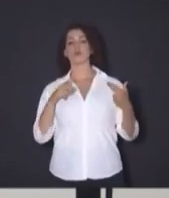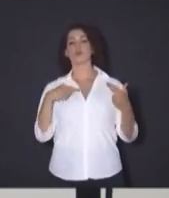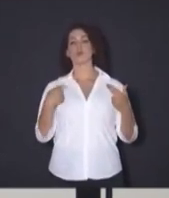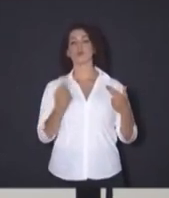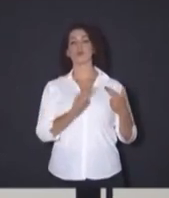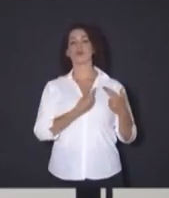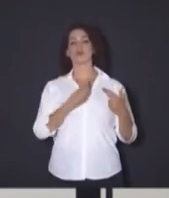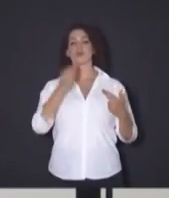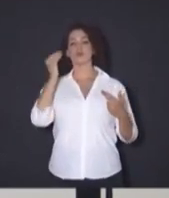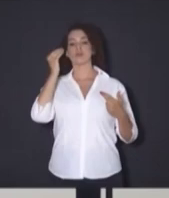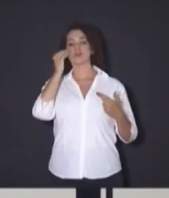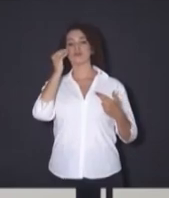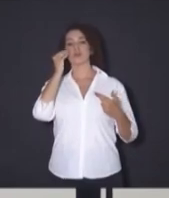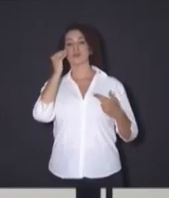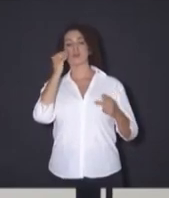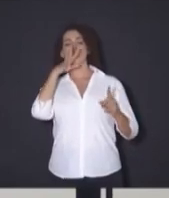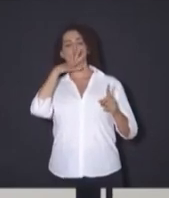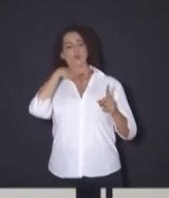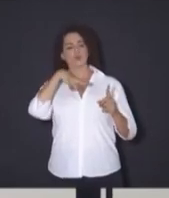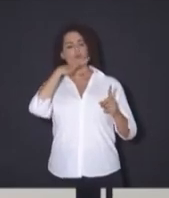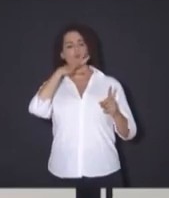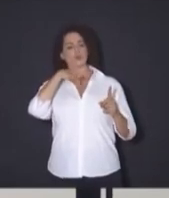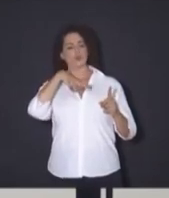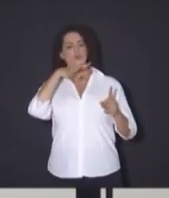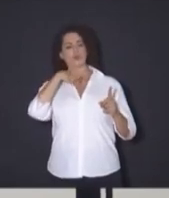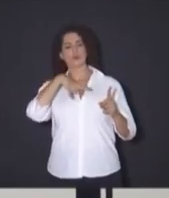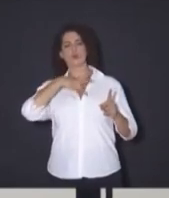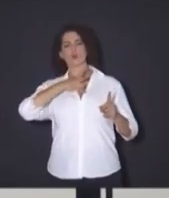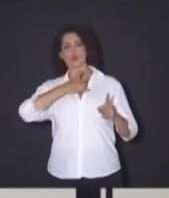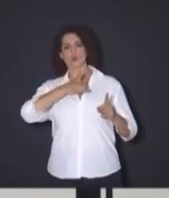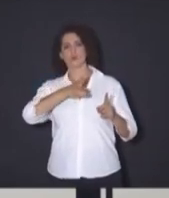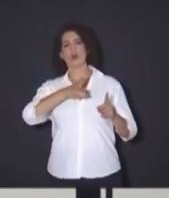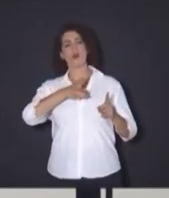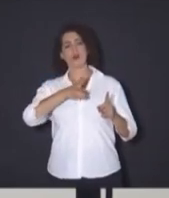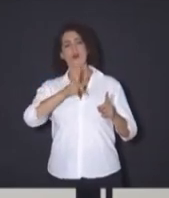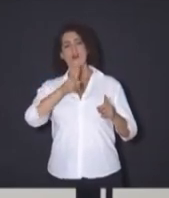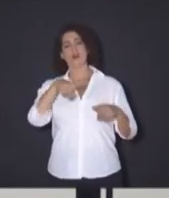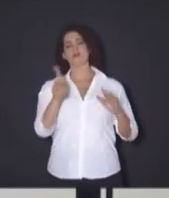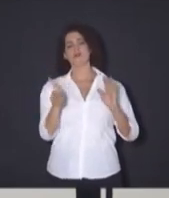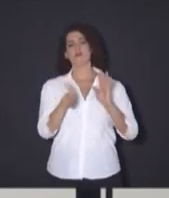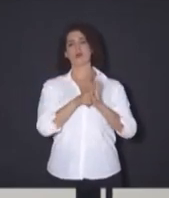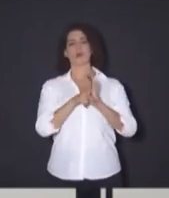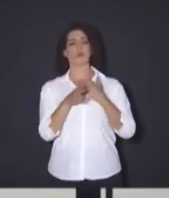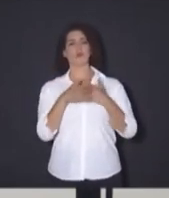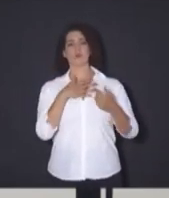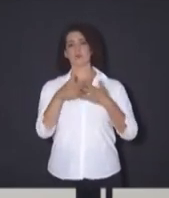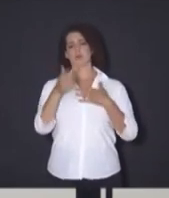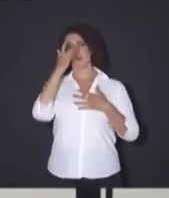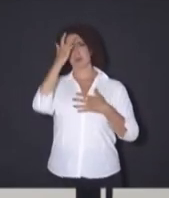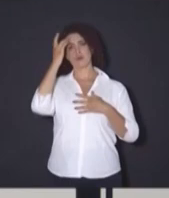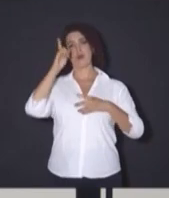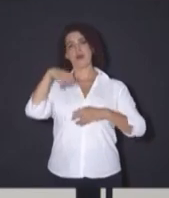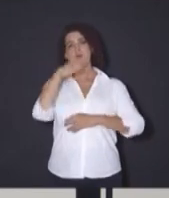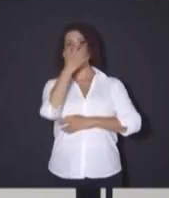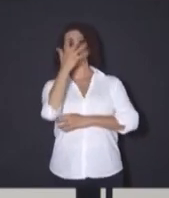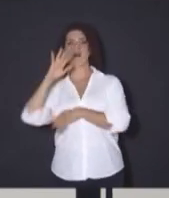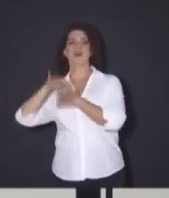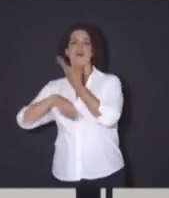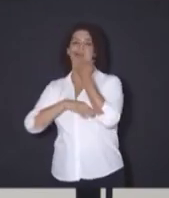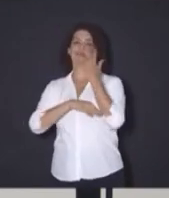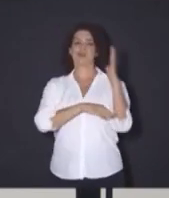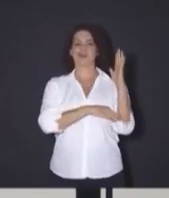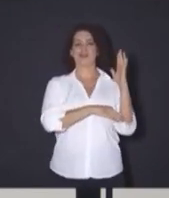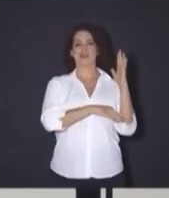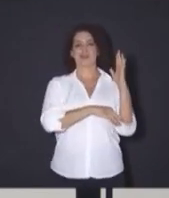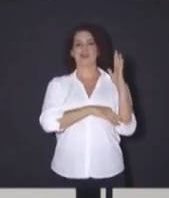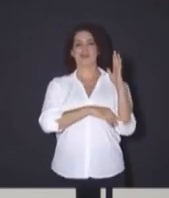tenta cultuar, manter, é para todo mundo, que é a natureza, que é a essência que está aí